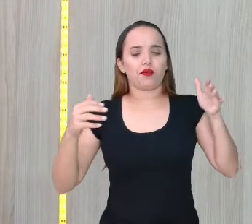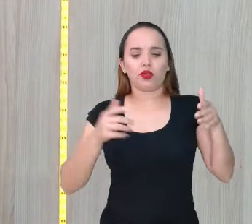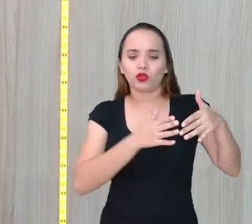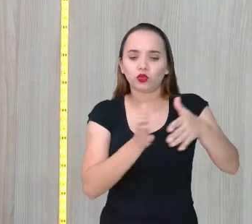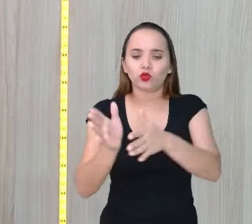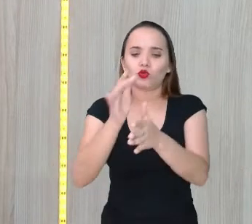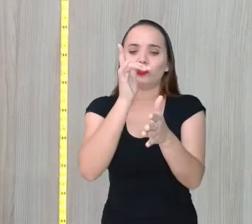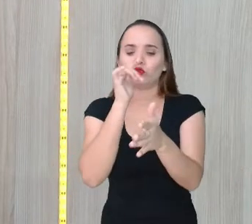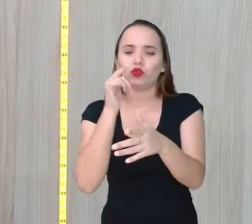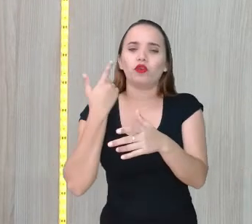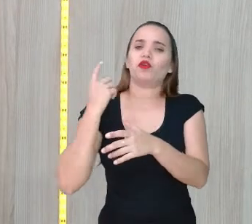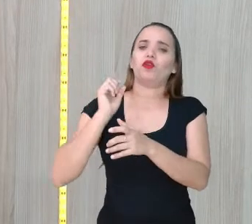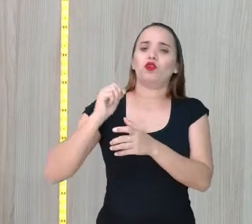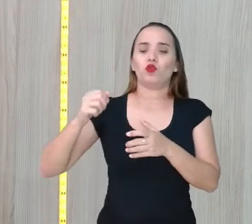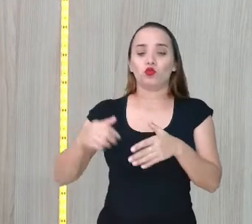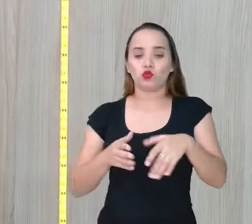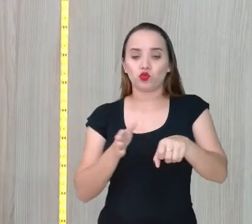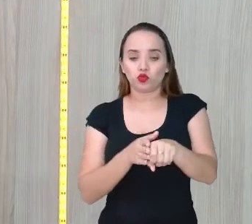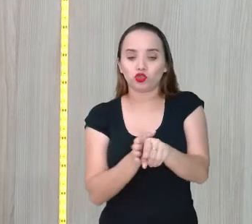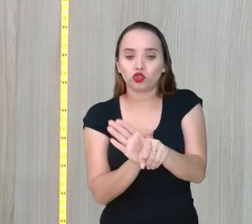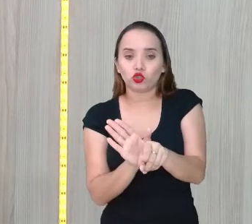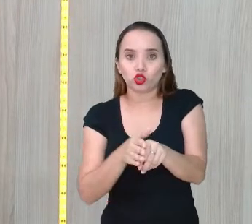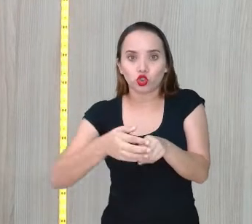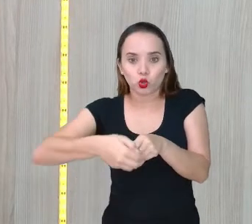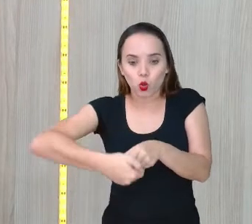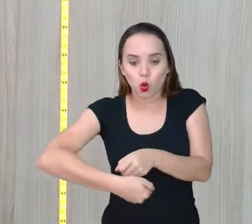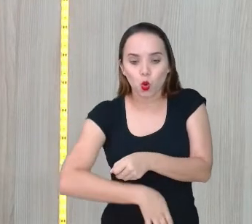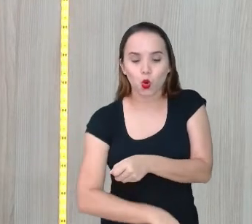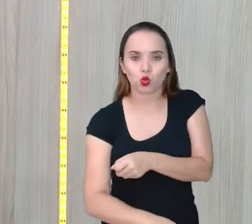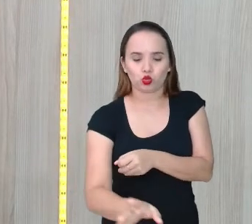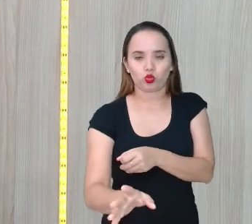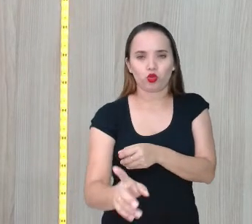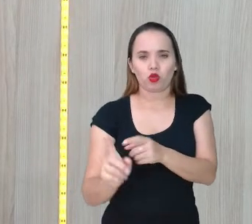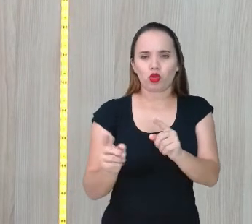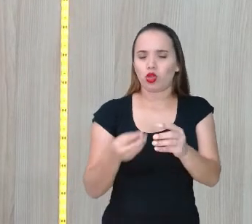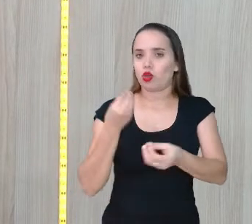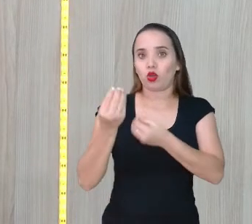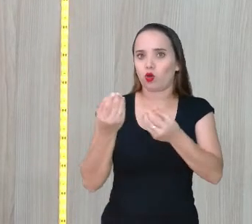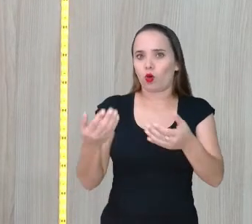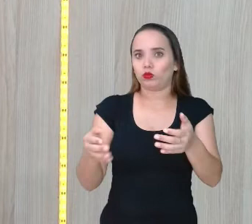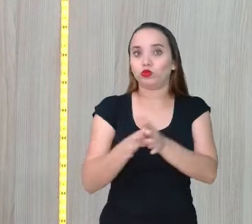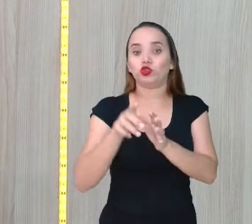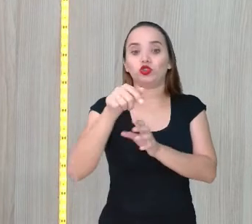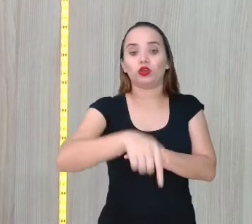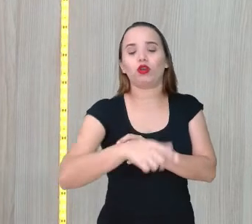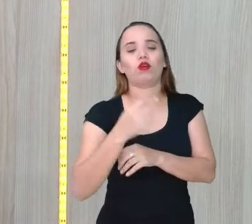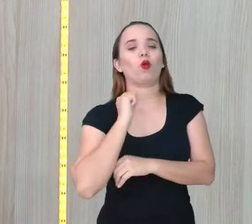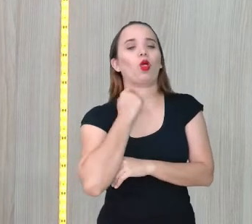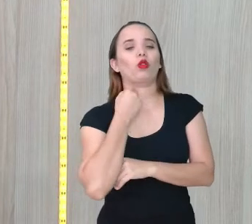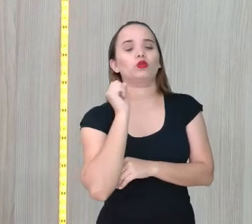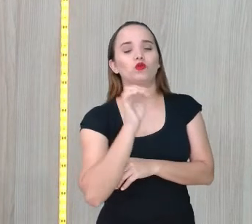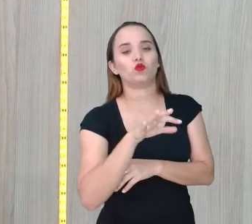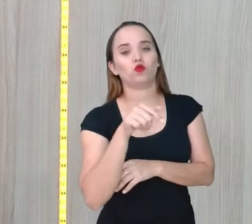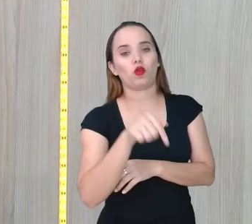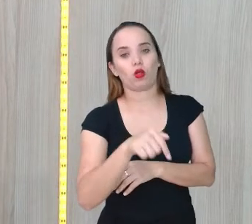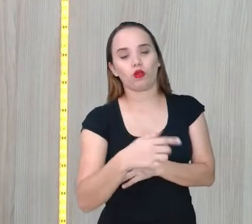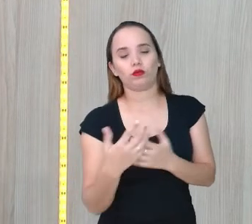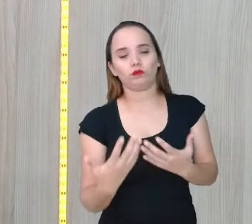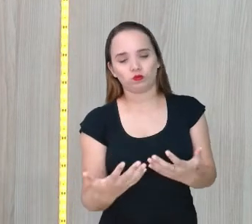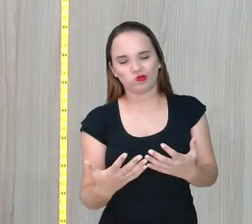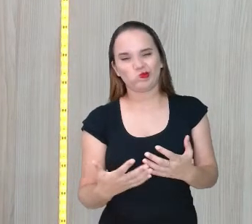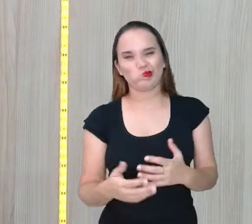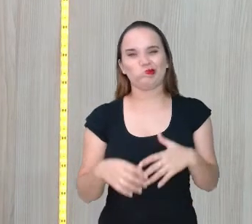esse lixo vai parar ali como? Né? O lixo não tem perna, ele não anda sozinho. Então, é preciso que também o nosso povo, né,